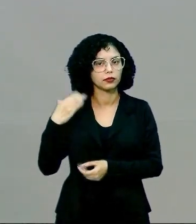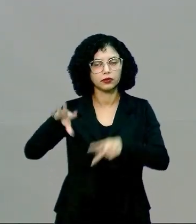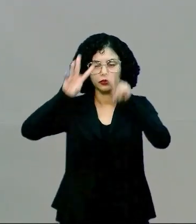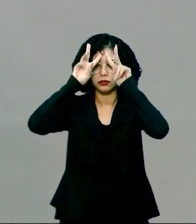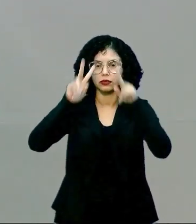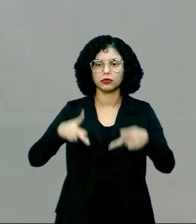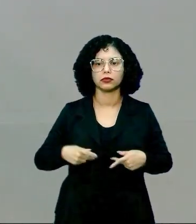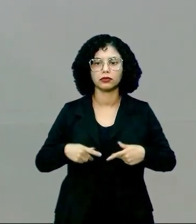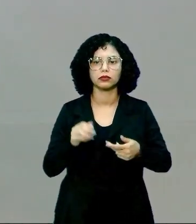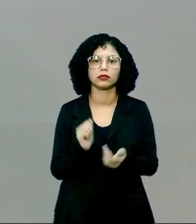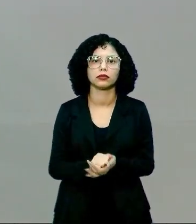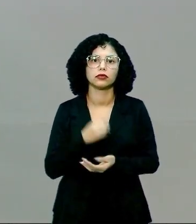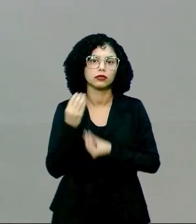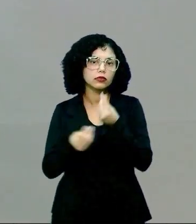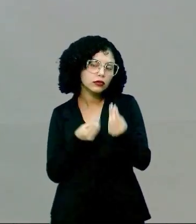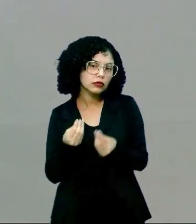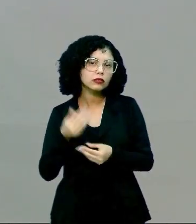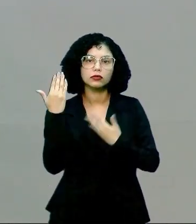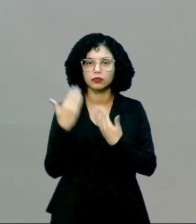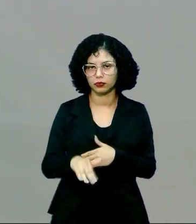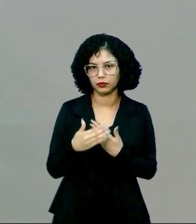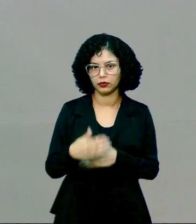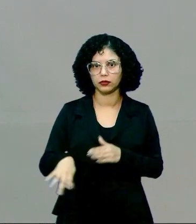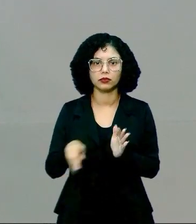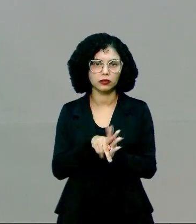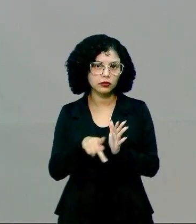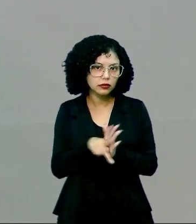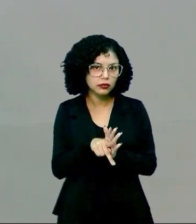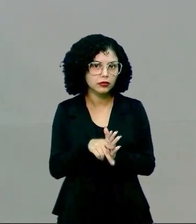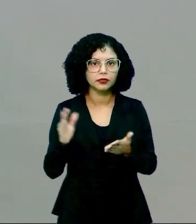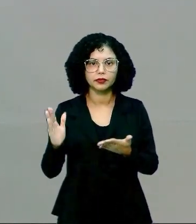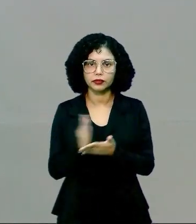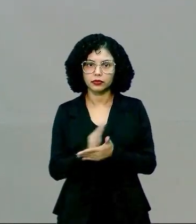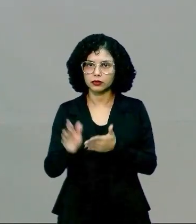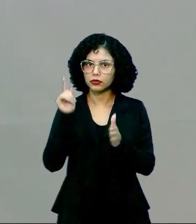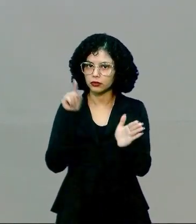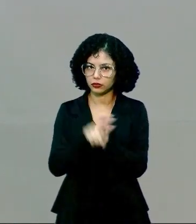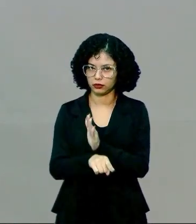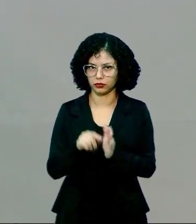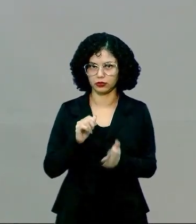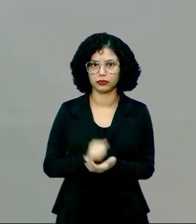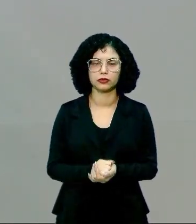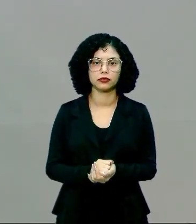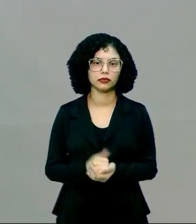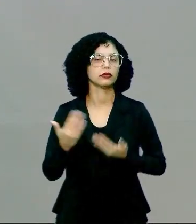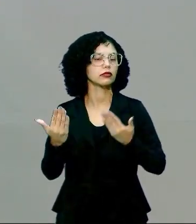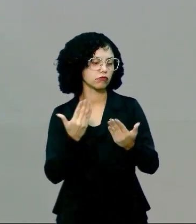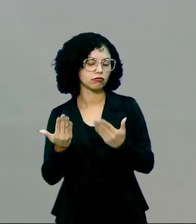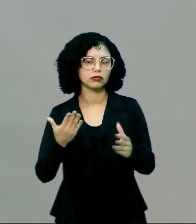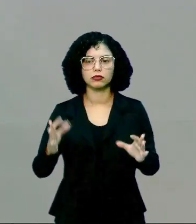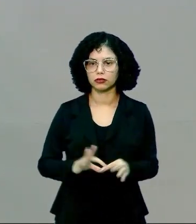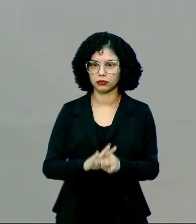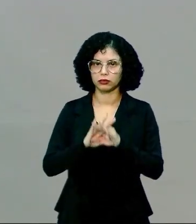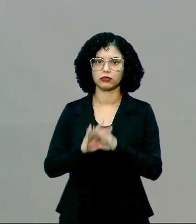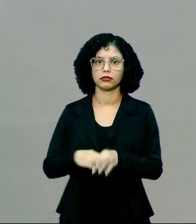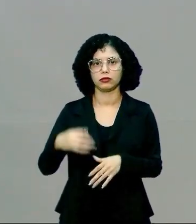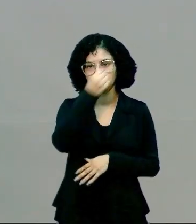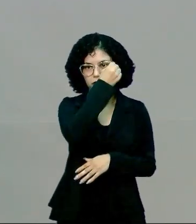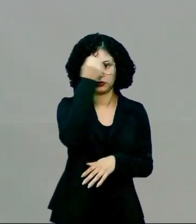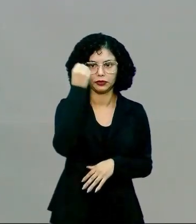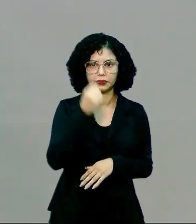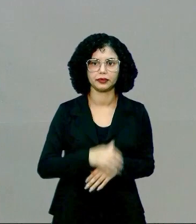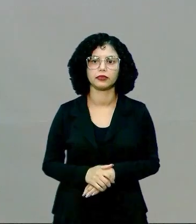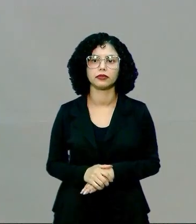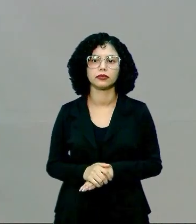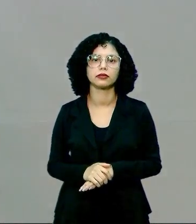Humanas, onde, na prova do Enem, há algumas questões que estão associadas à